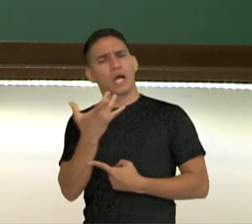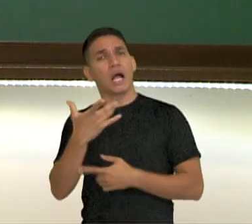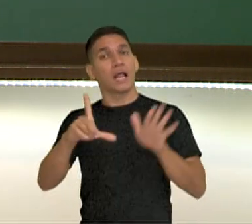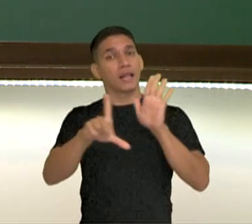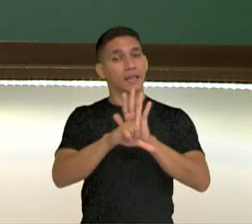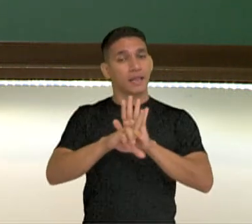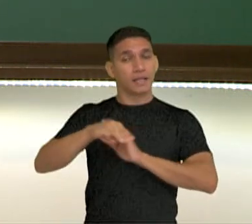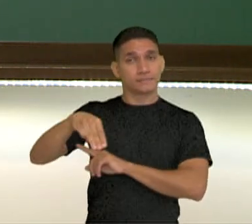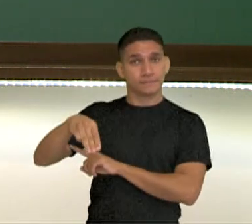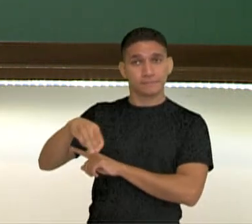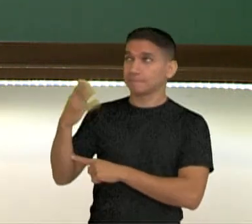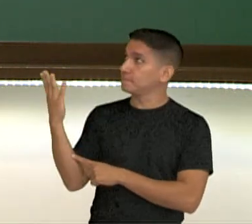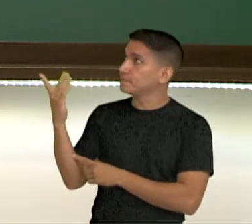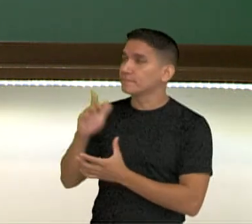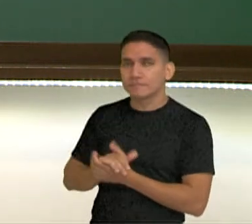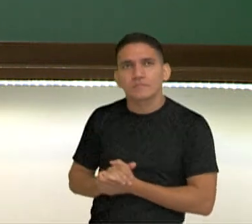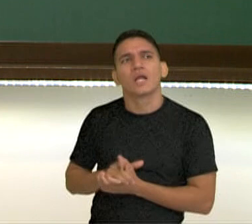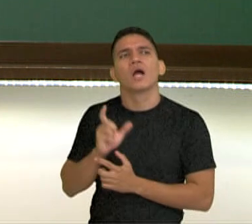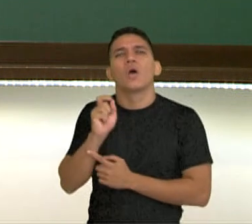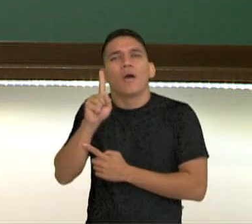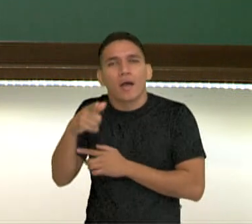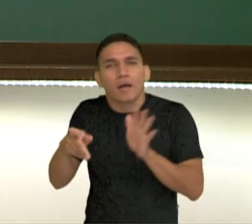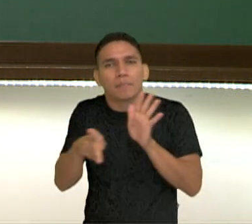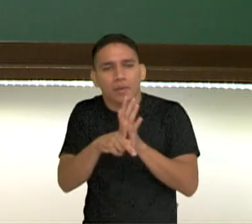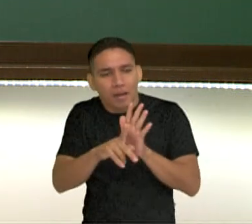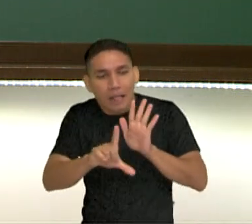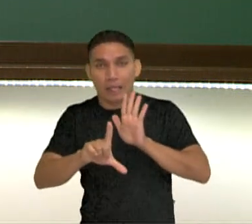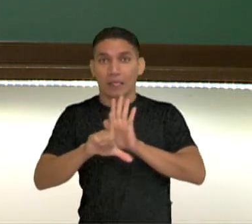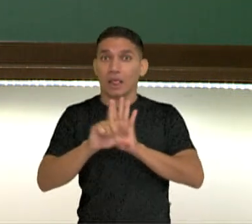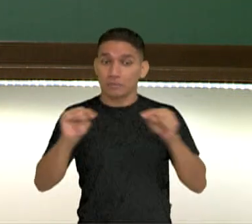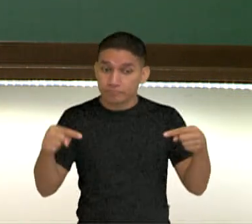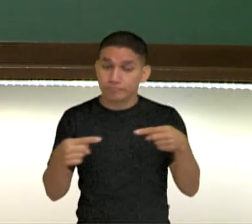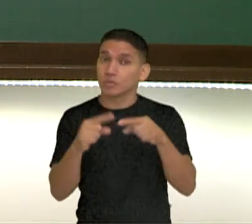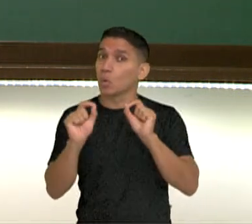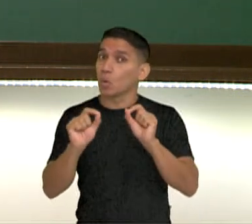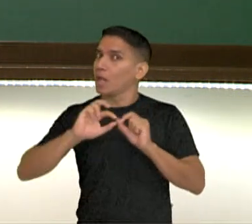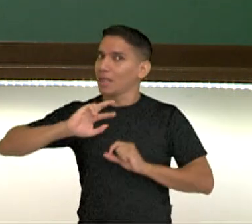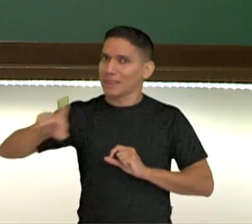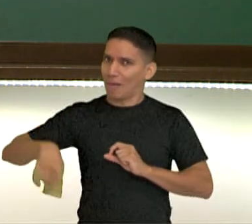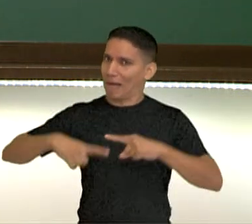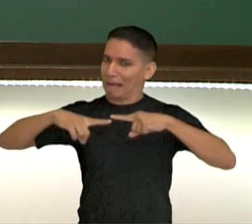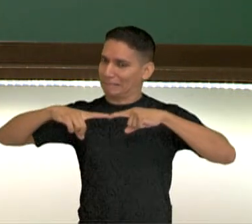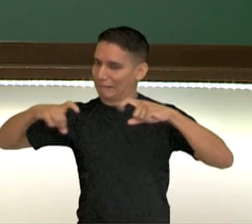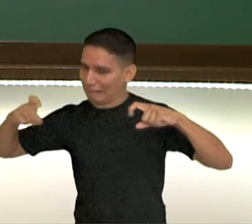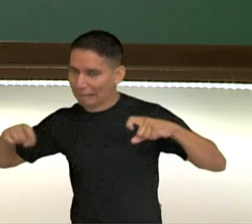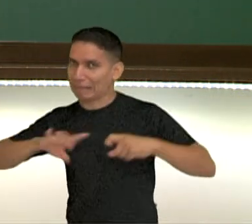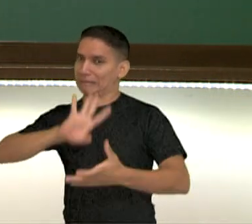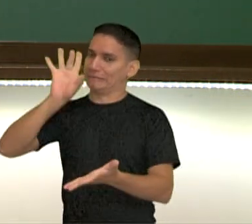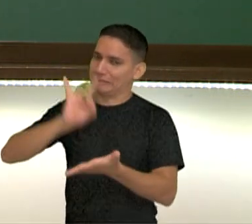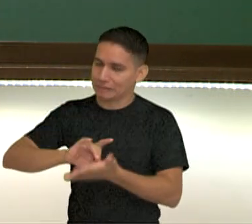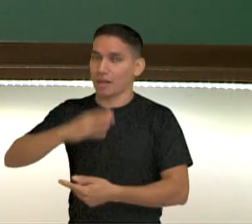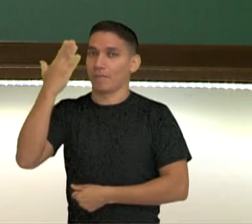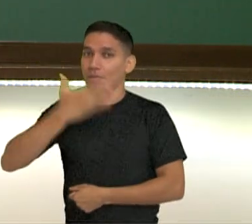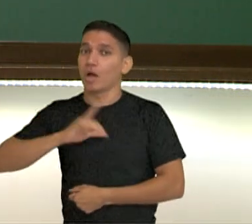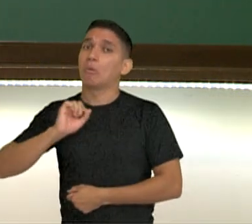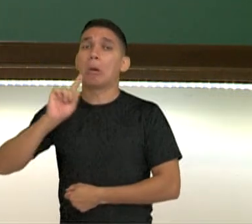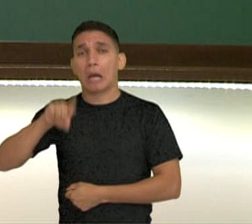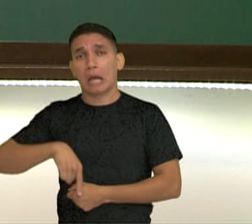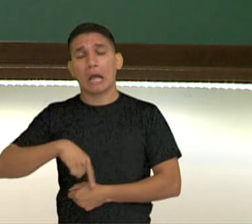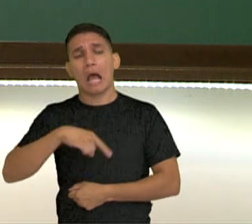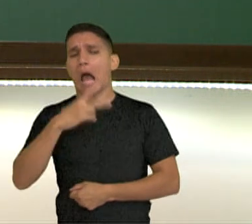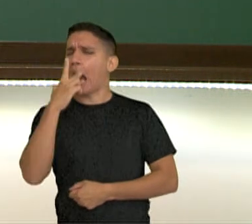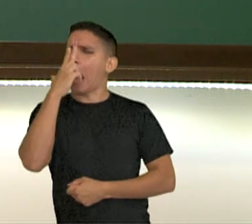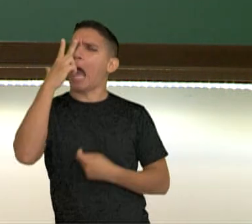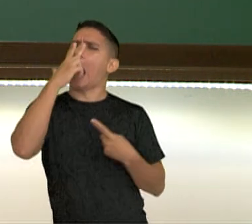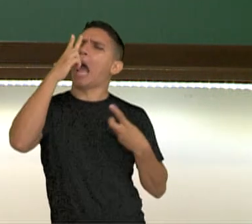de Murphy? A lei de Murphy é uma lei, na verdade não é científica, ela é uma lei do achismo,